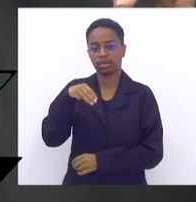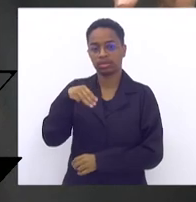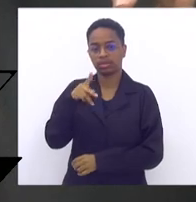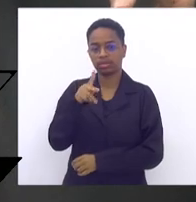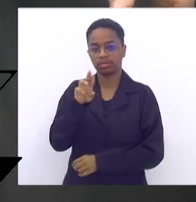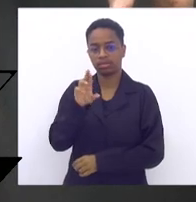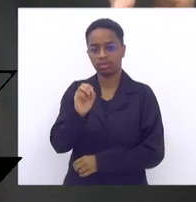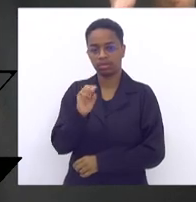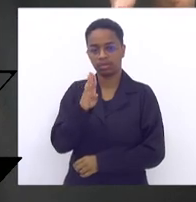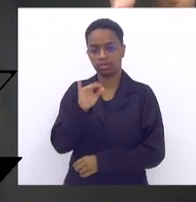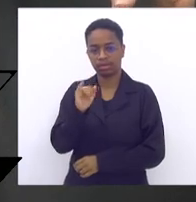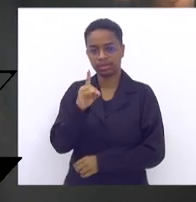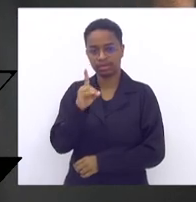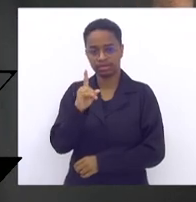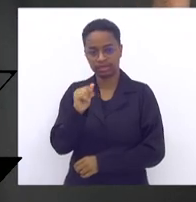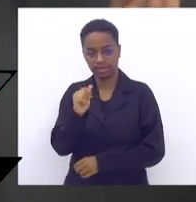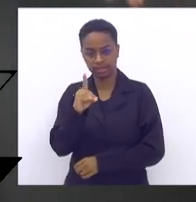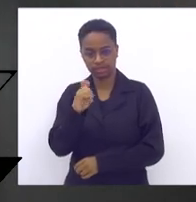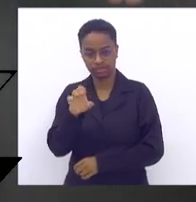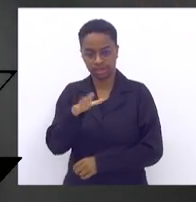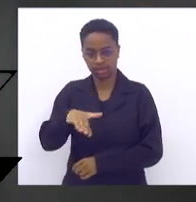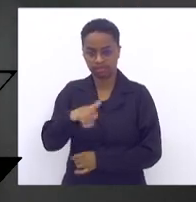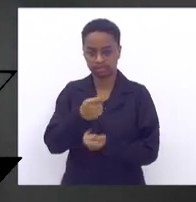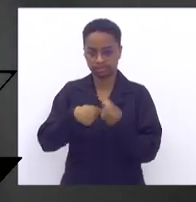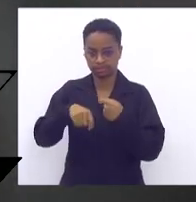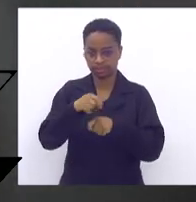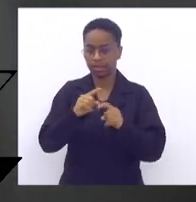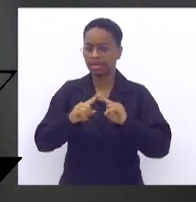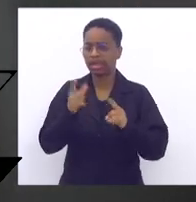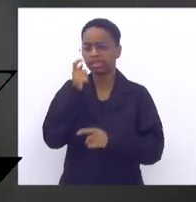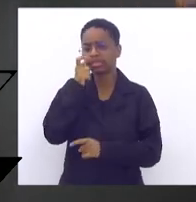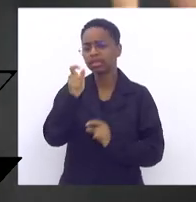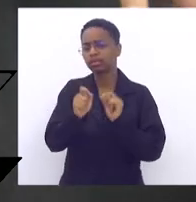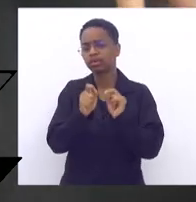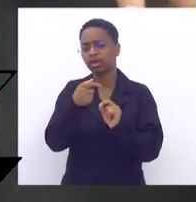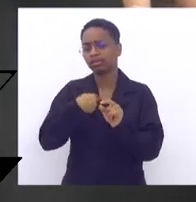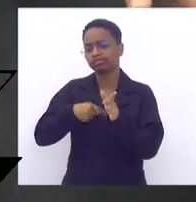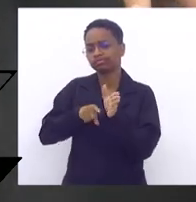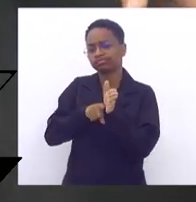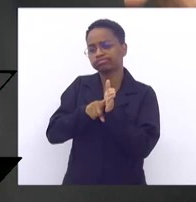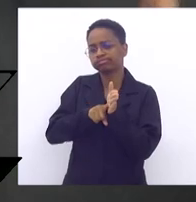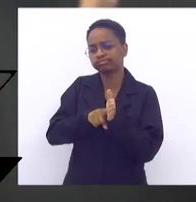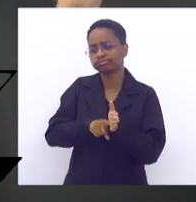né? E olha que coisa interessante, isso eu fui pesquisando, né?